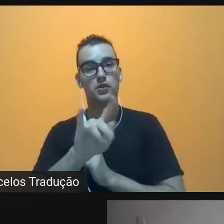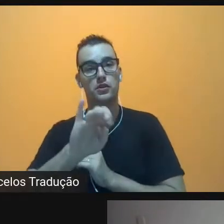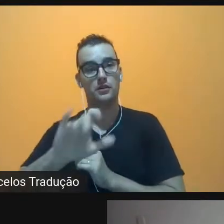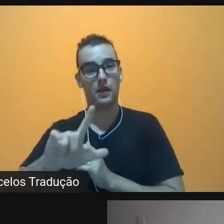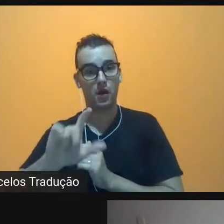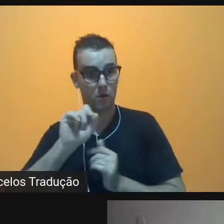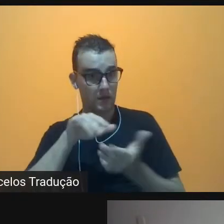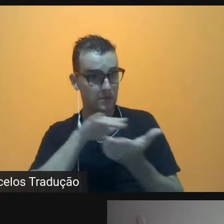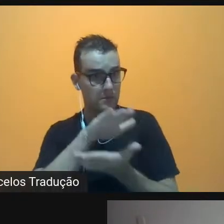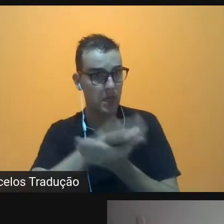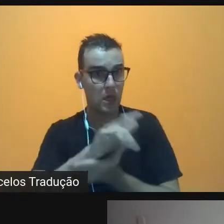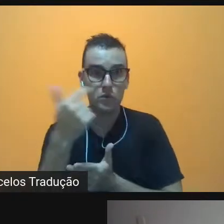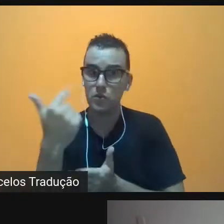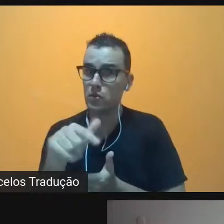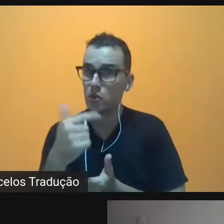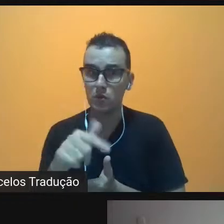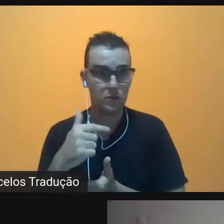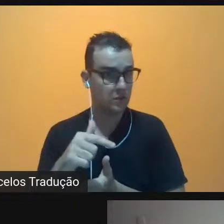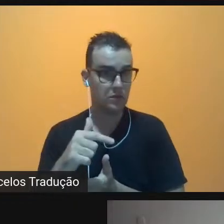material impresso.